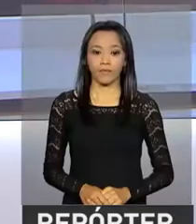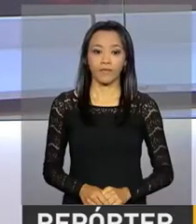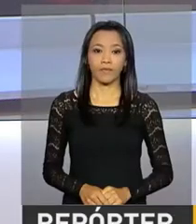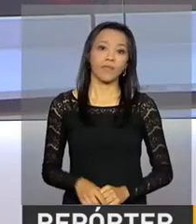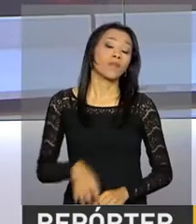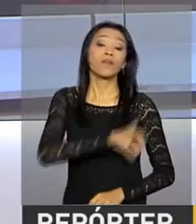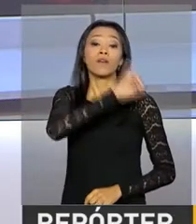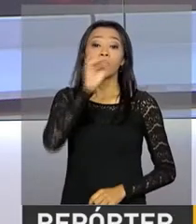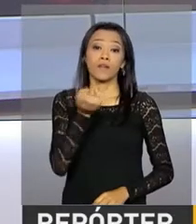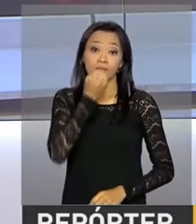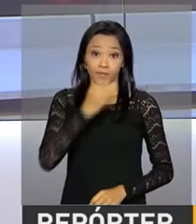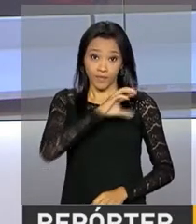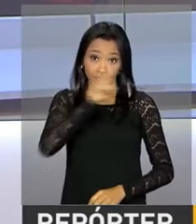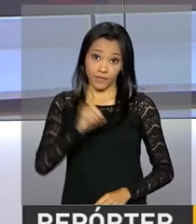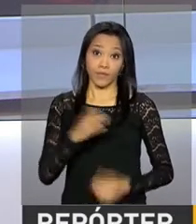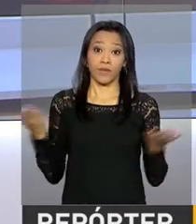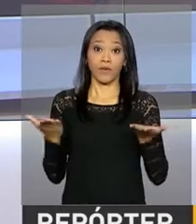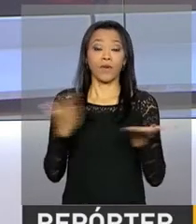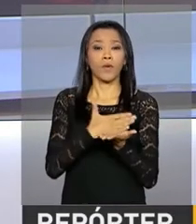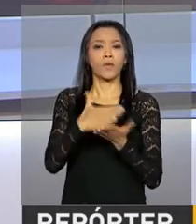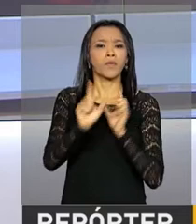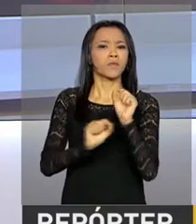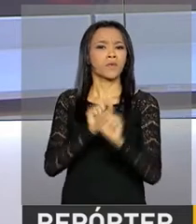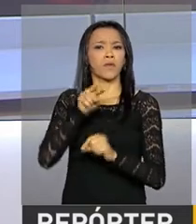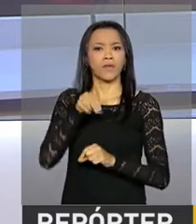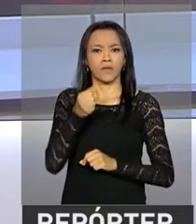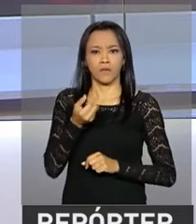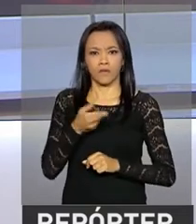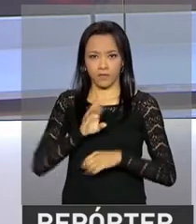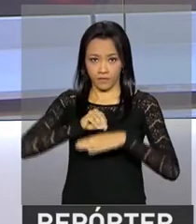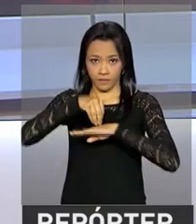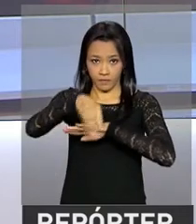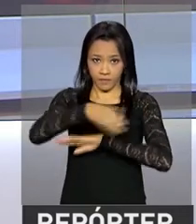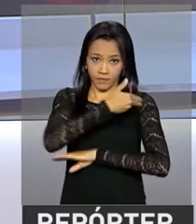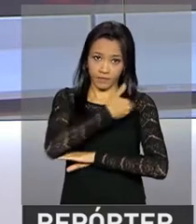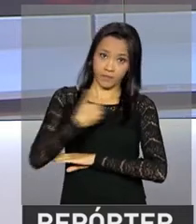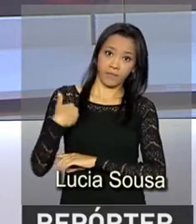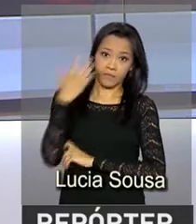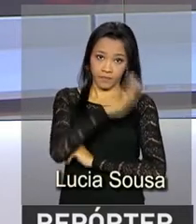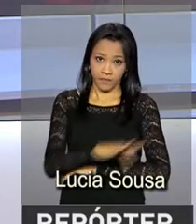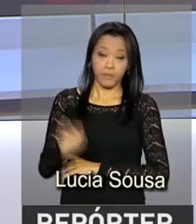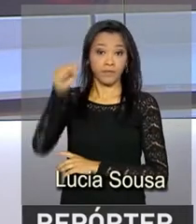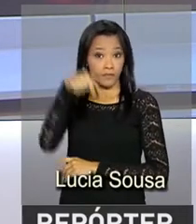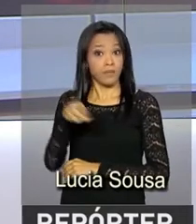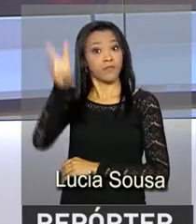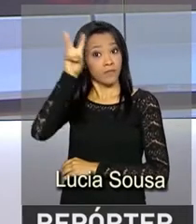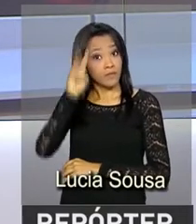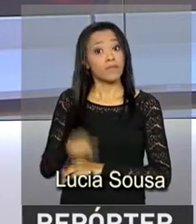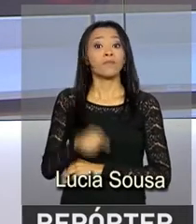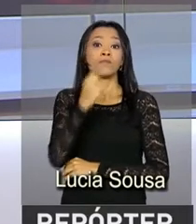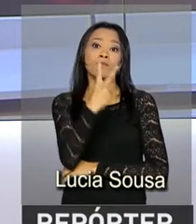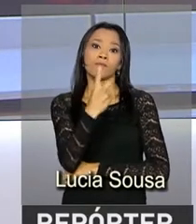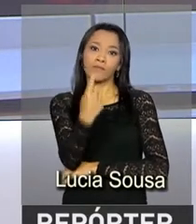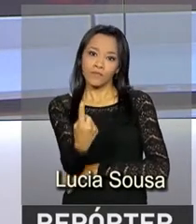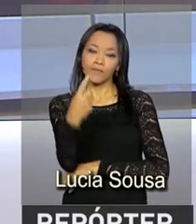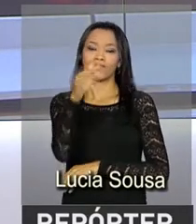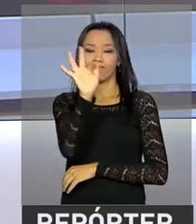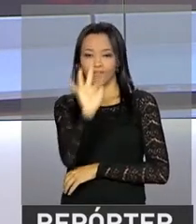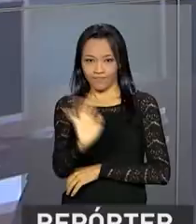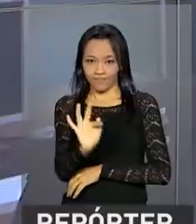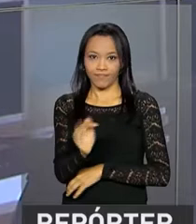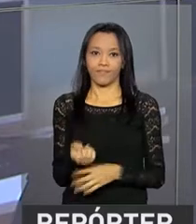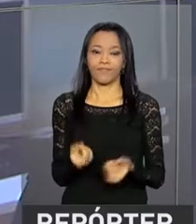Olá, bom dia para você. Começa agora o Repórter NBR com as notícias do governo federal desta terça-feira, 21 de